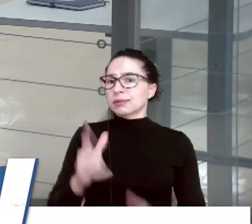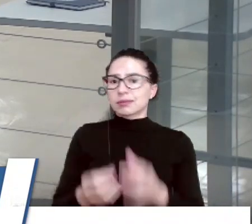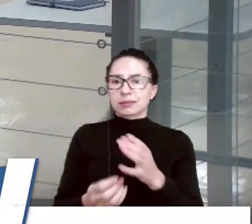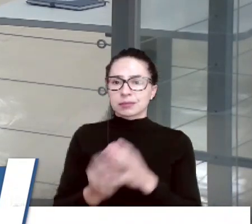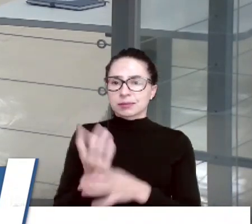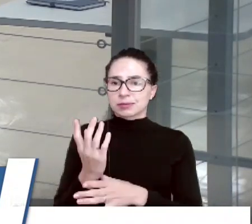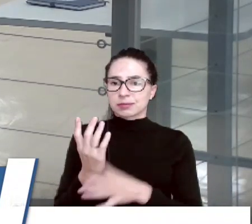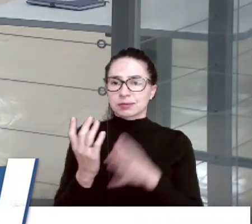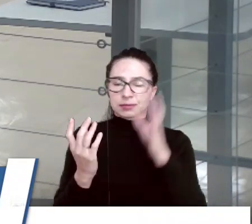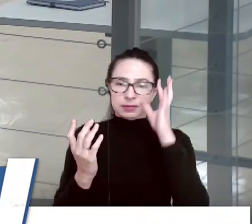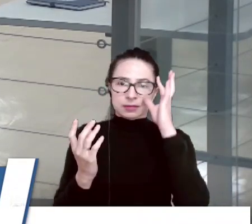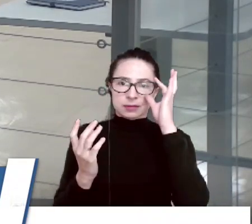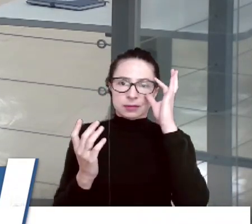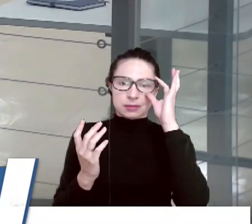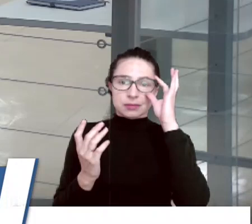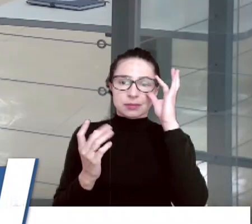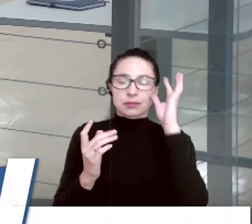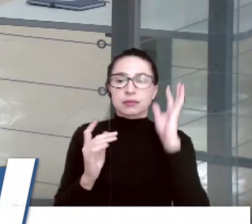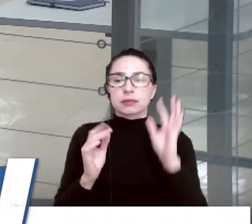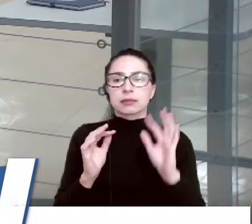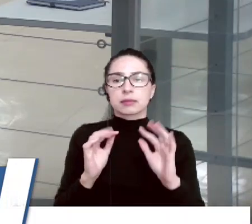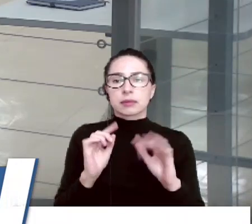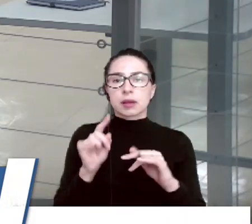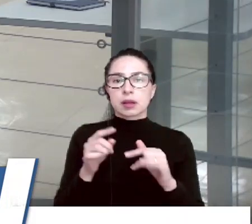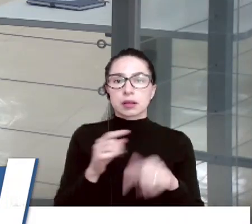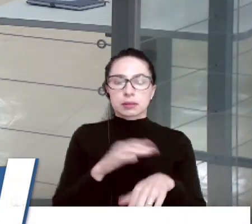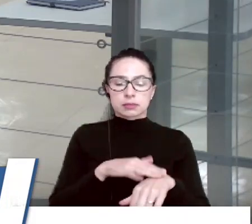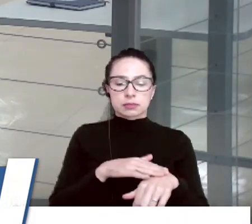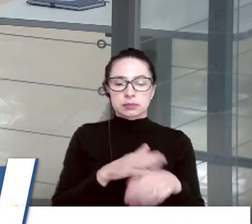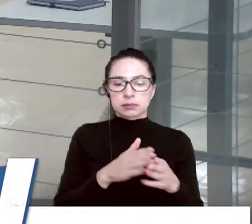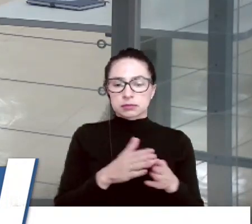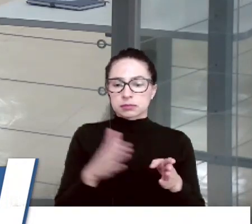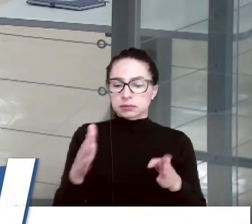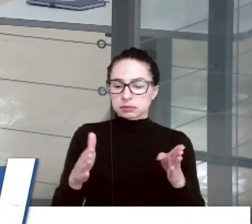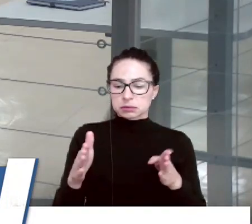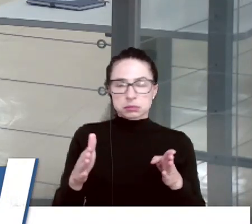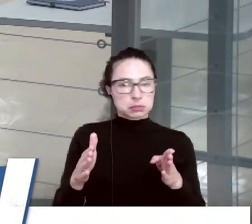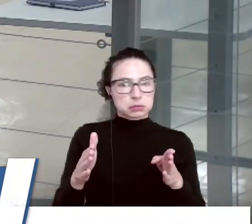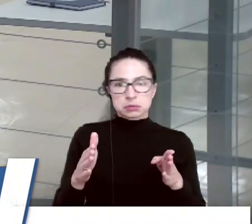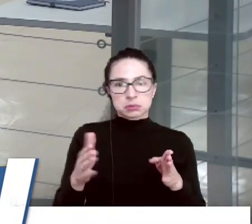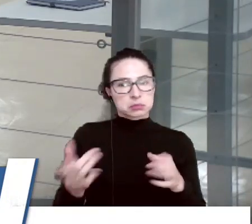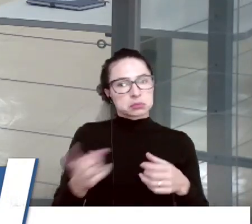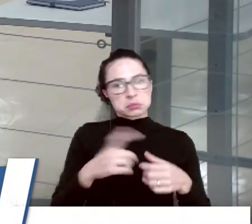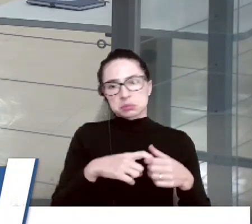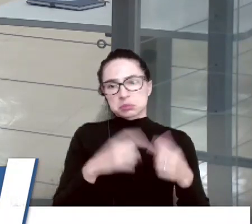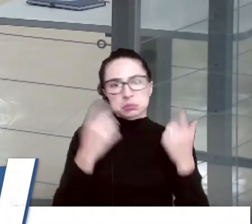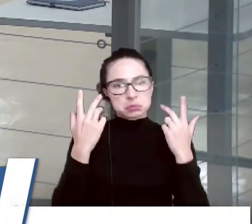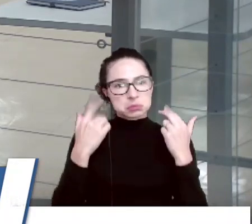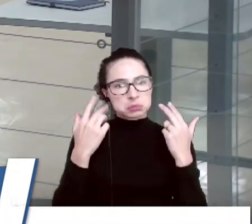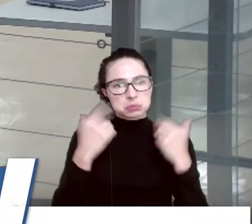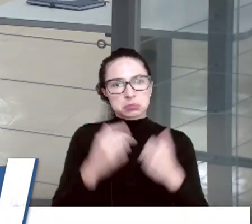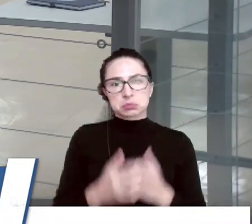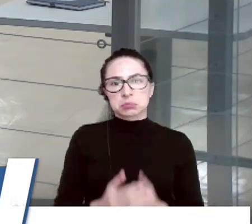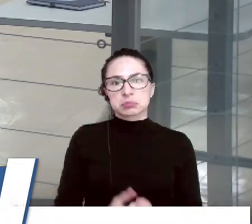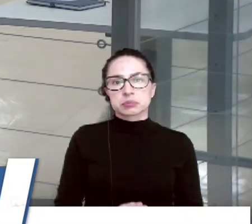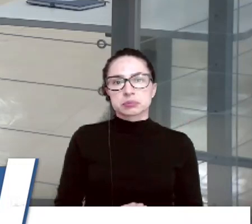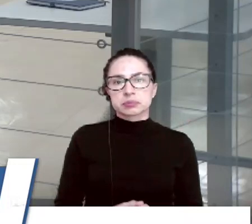quando terminar o período, você volta para a vida comum.